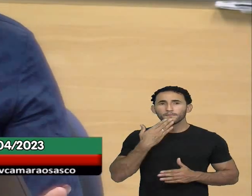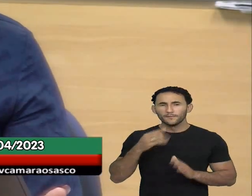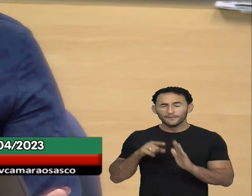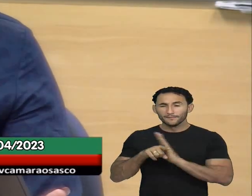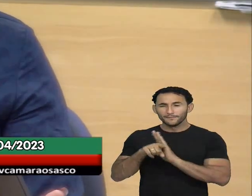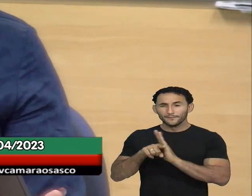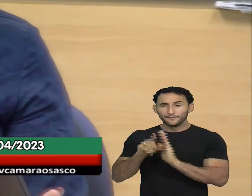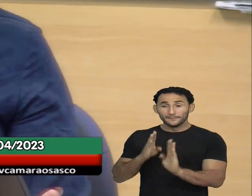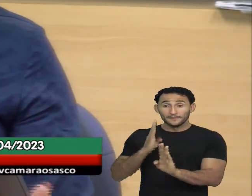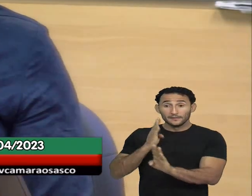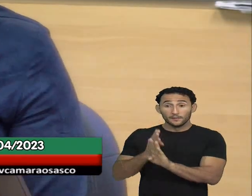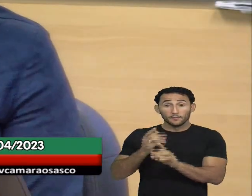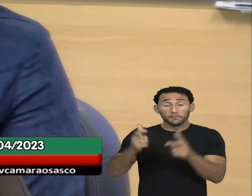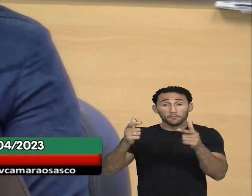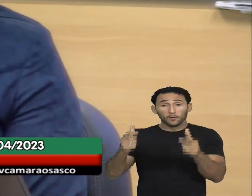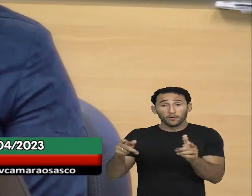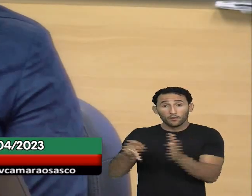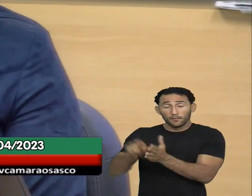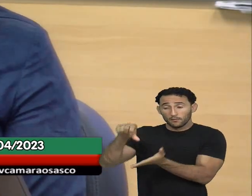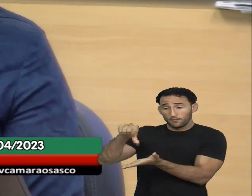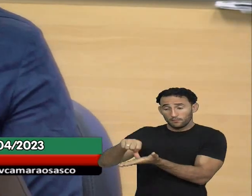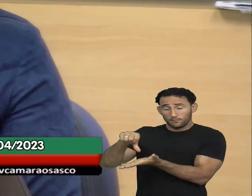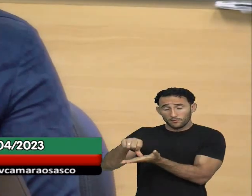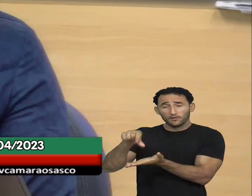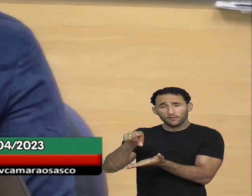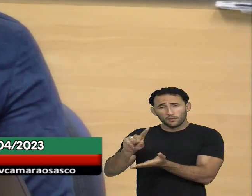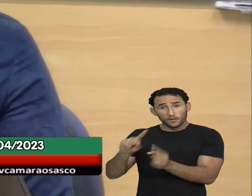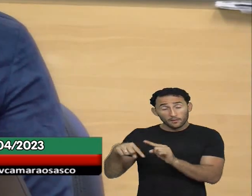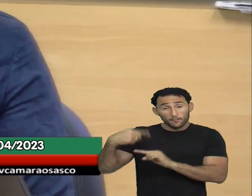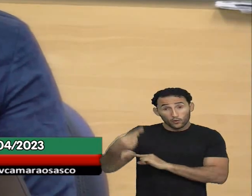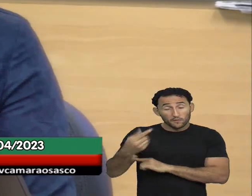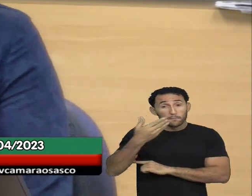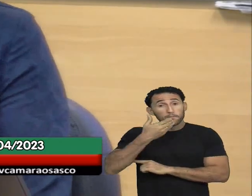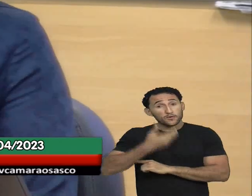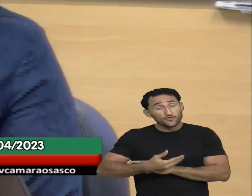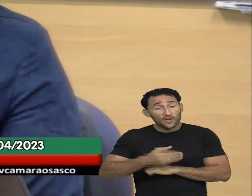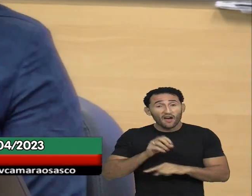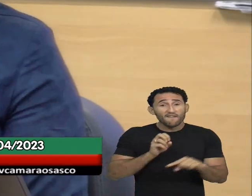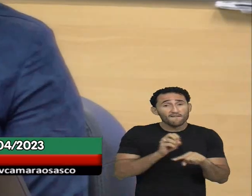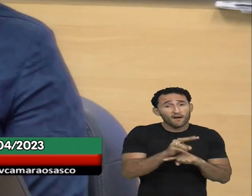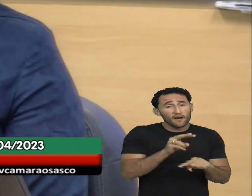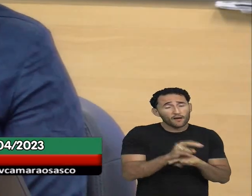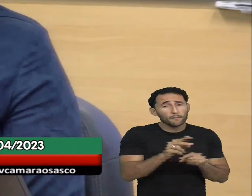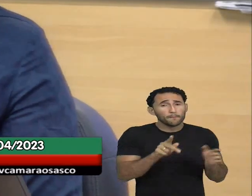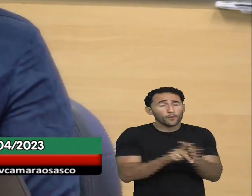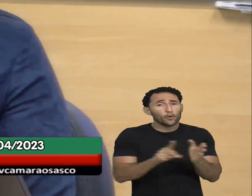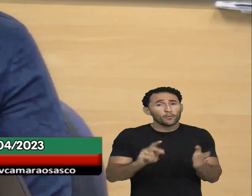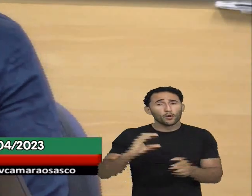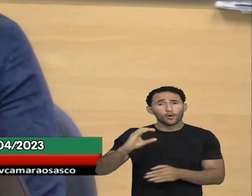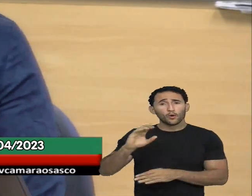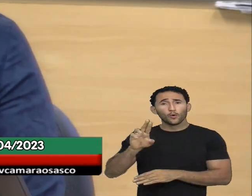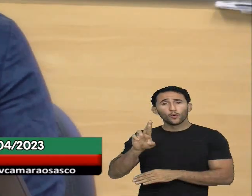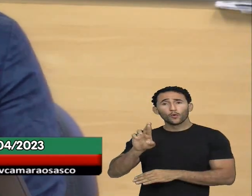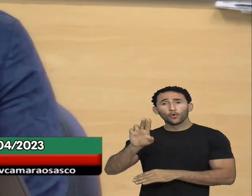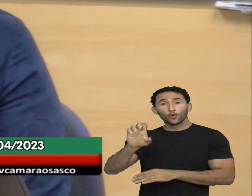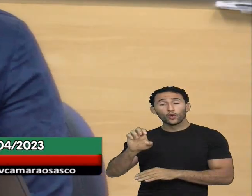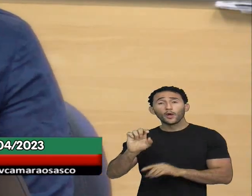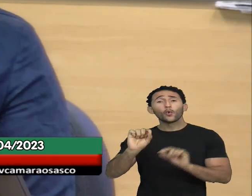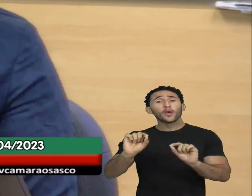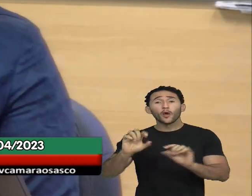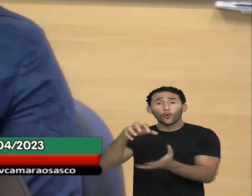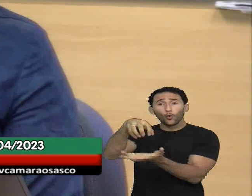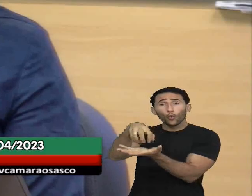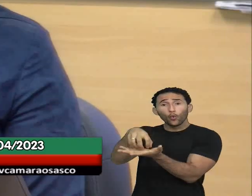de origem, né? Após isso, solicita a vaga para a CRUI. O que é a CRUI? A CRUI é a regulação municipal, né? Que